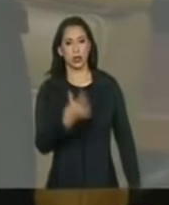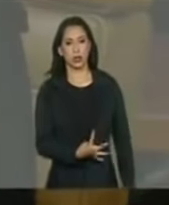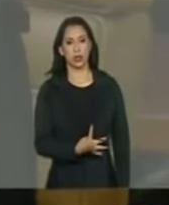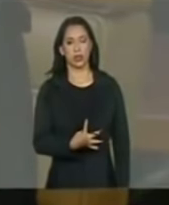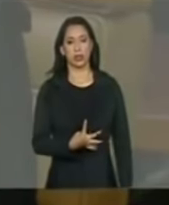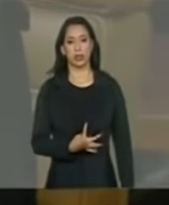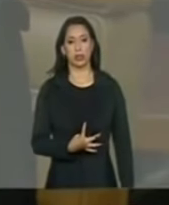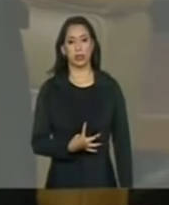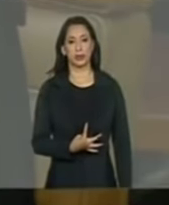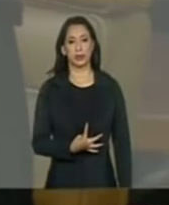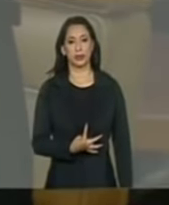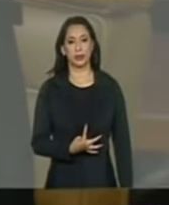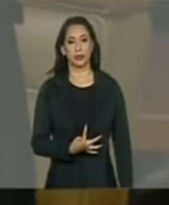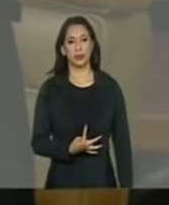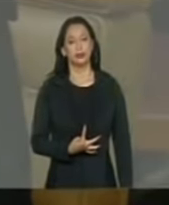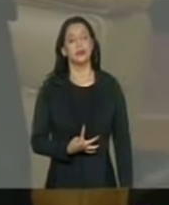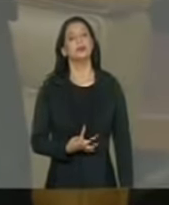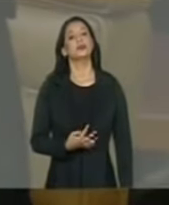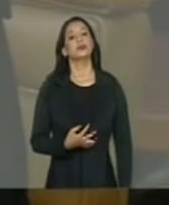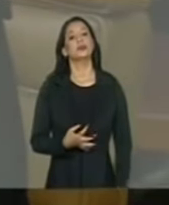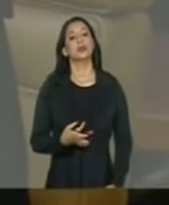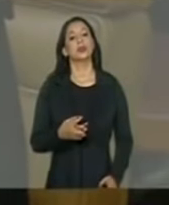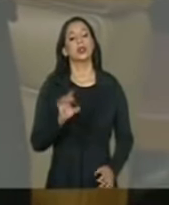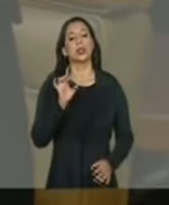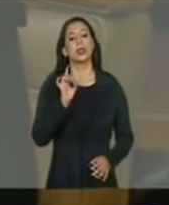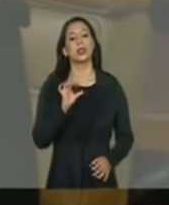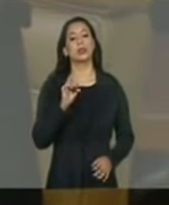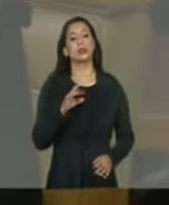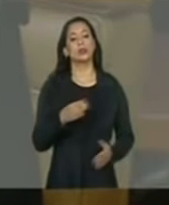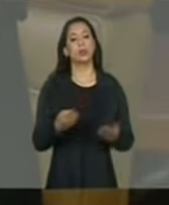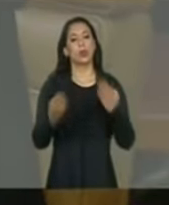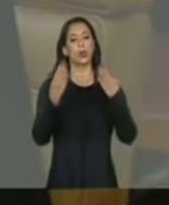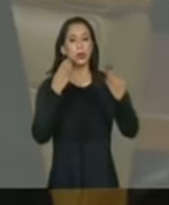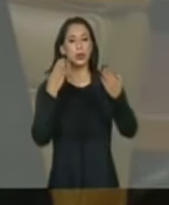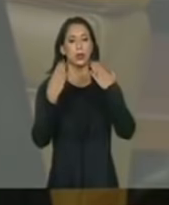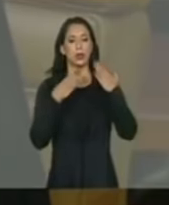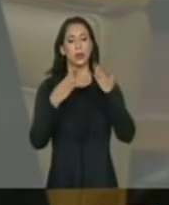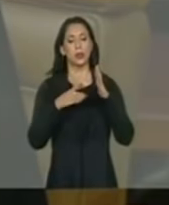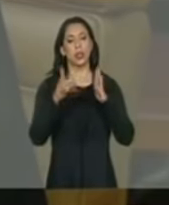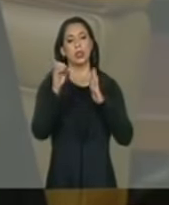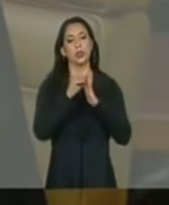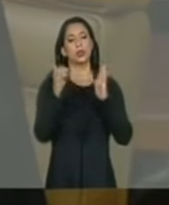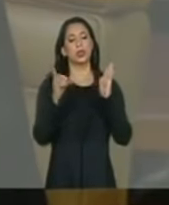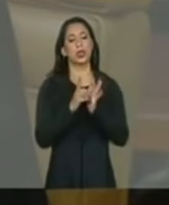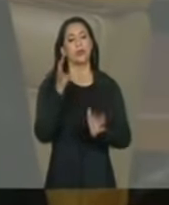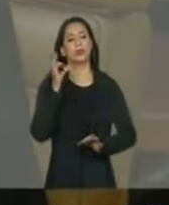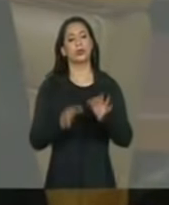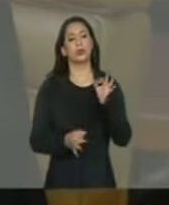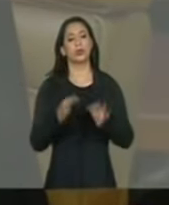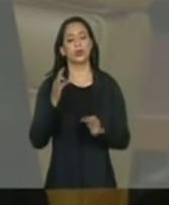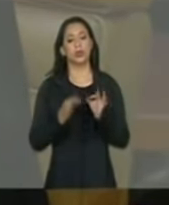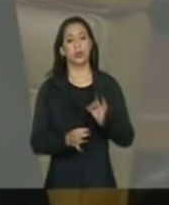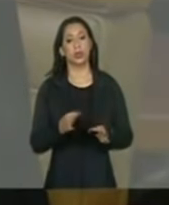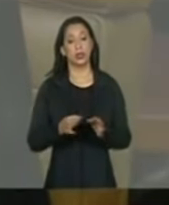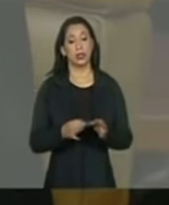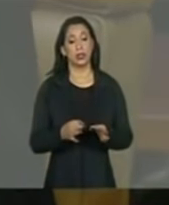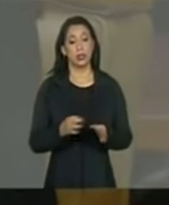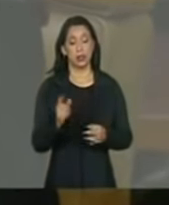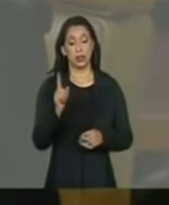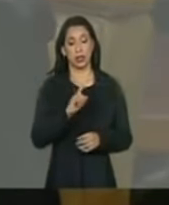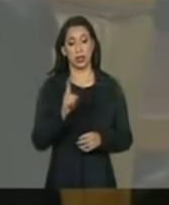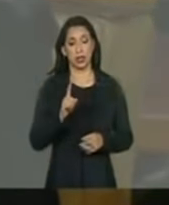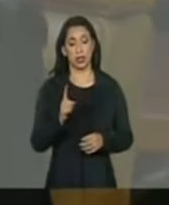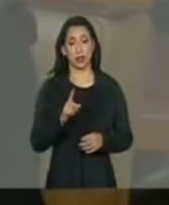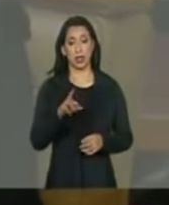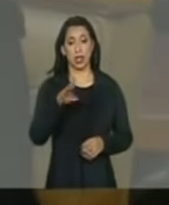consequências jurídicas apenas compatíveis com decretos judiciais de condenação irrecorrível isso eu